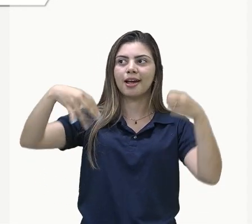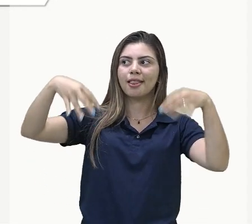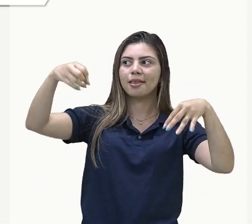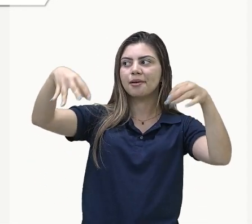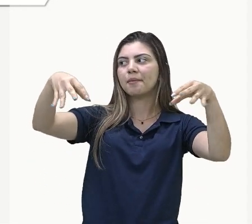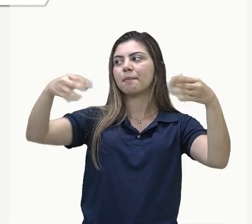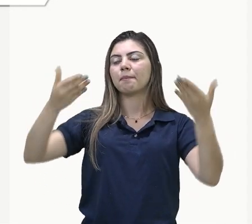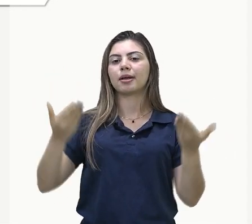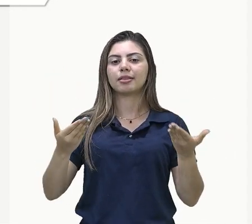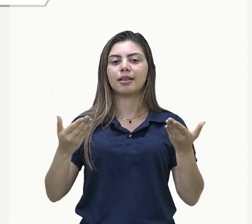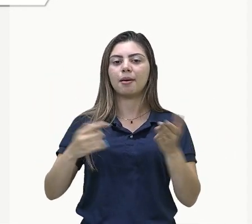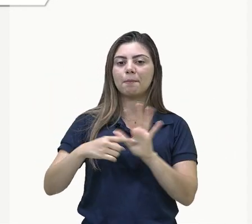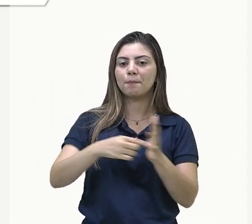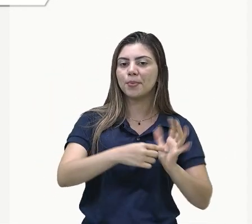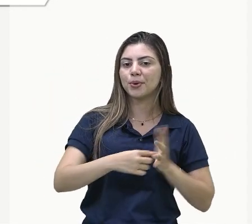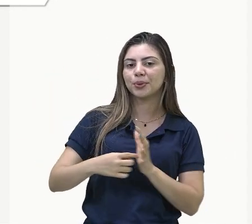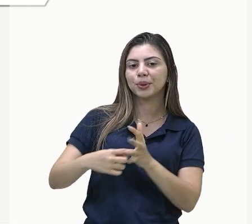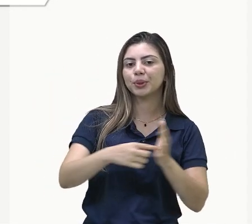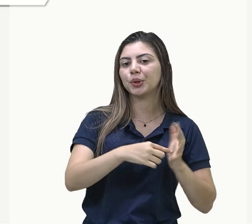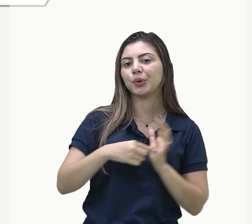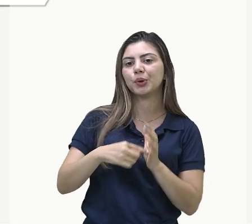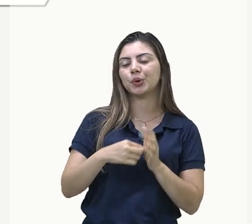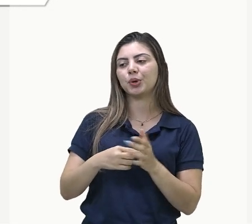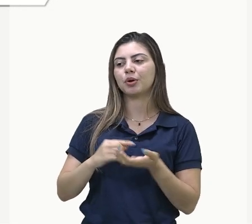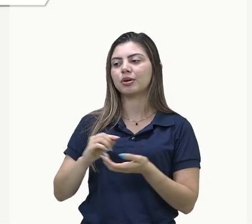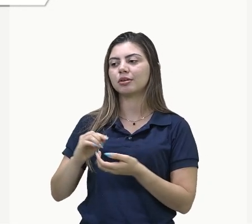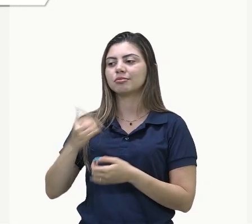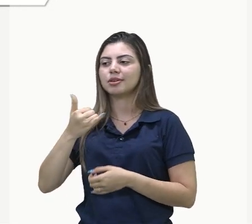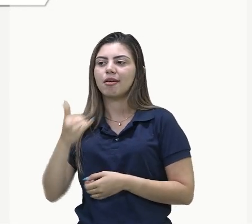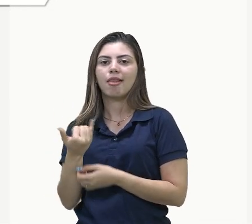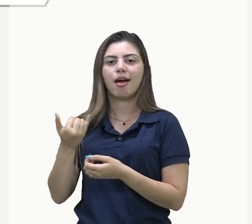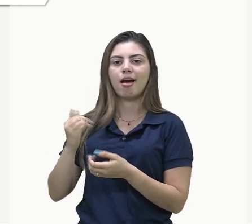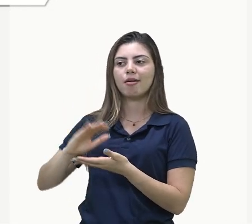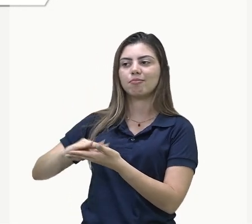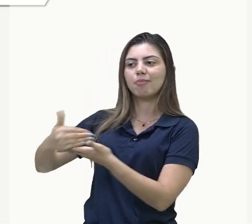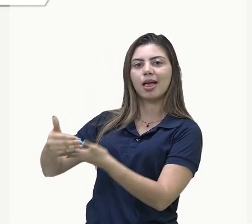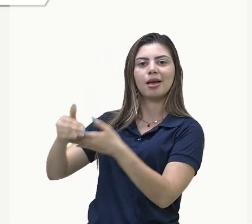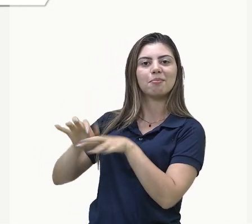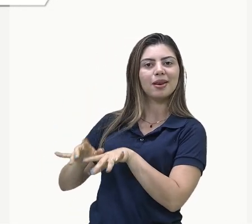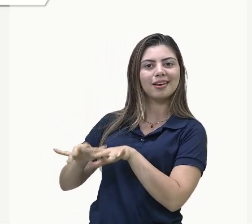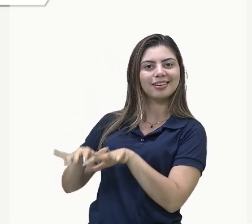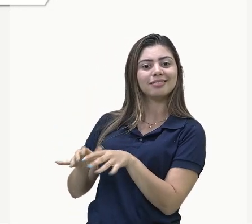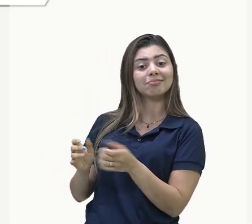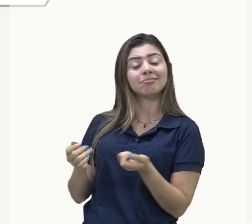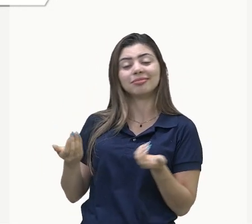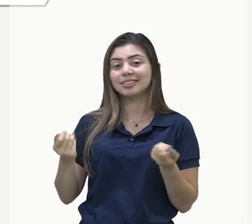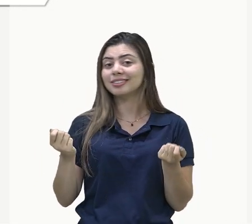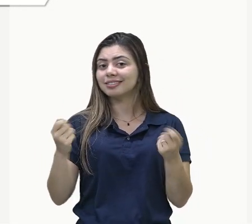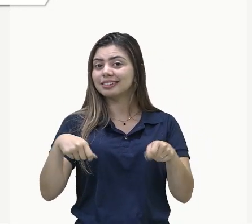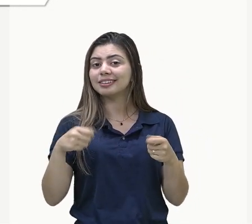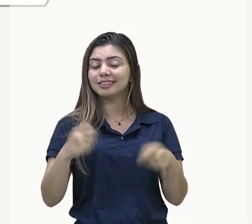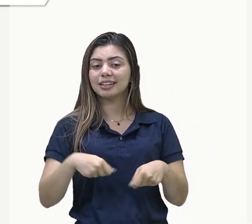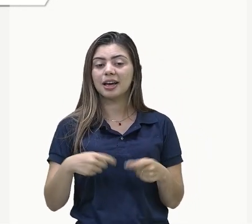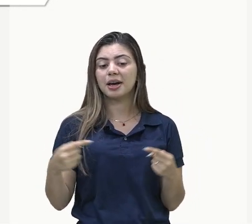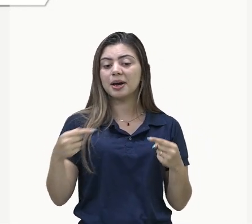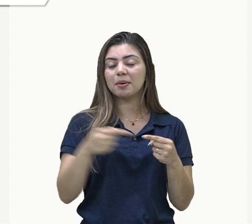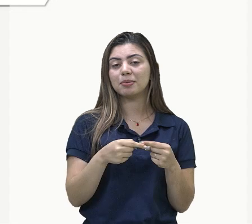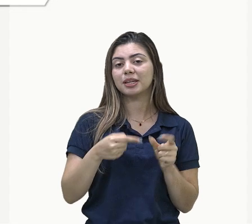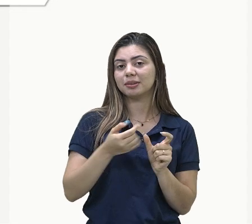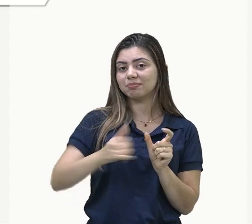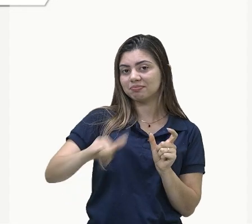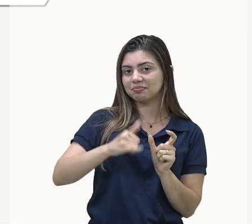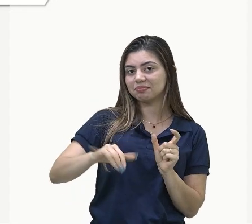lâmpadas, motores e dispositivos eletrônicos são alguns dos